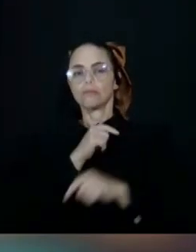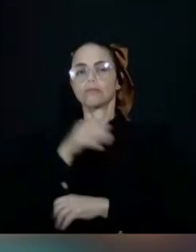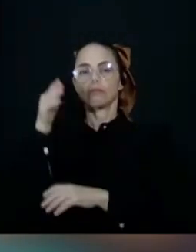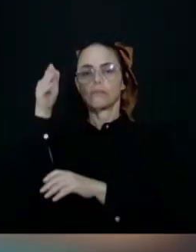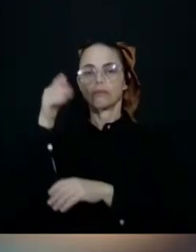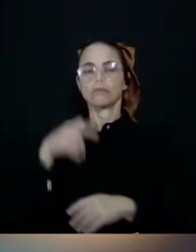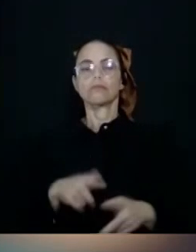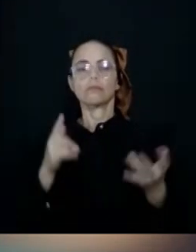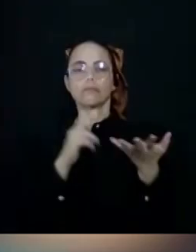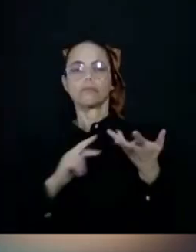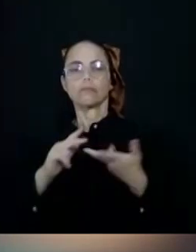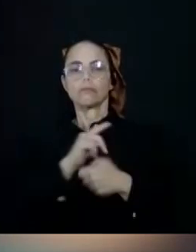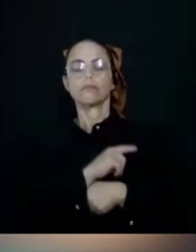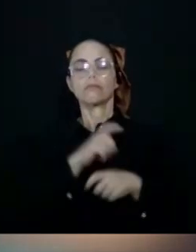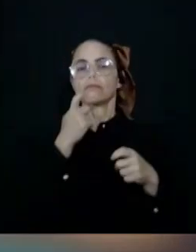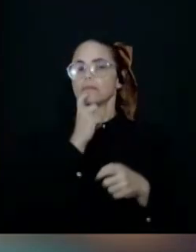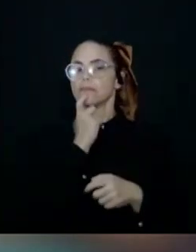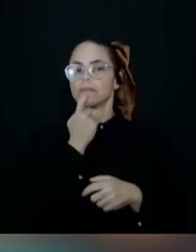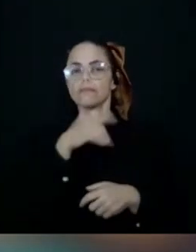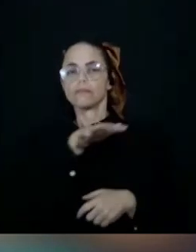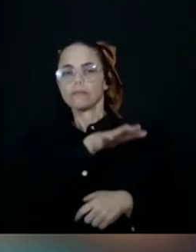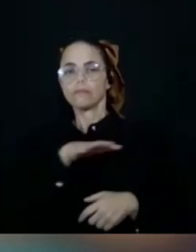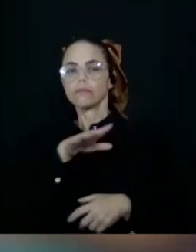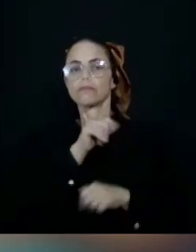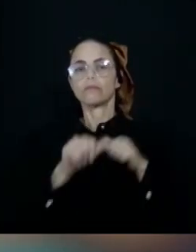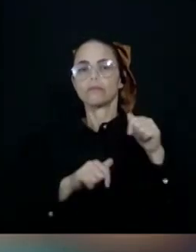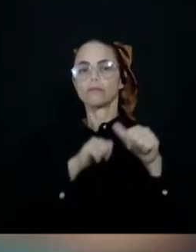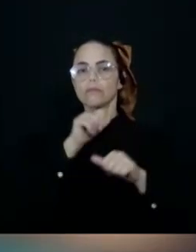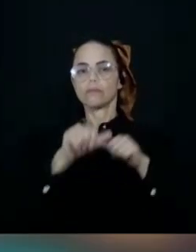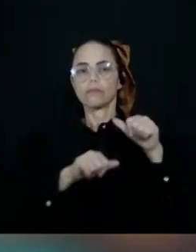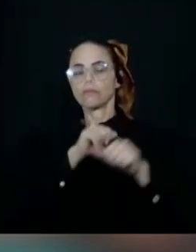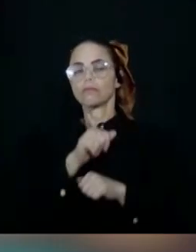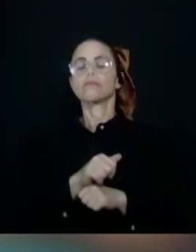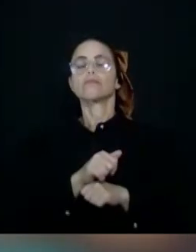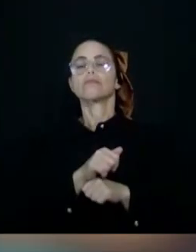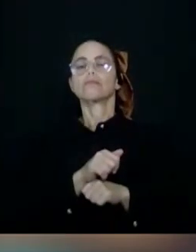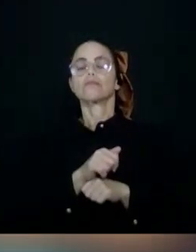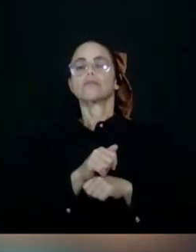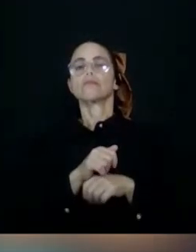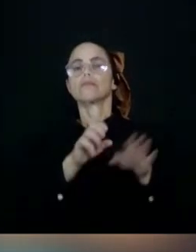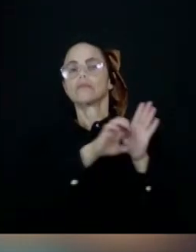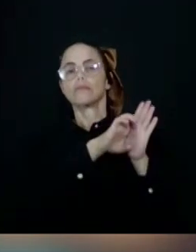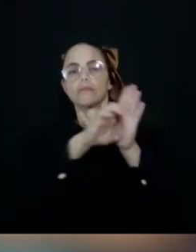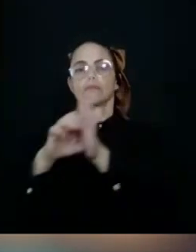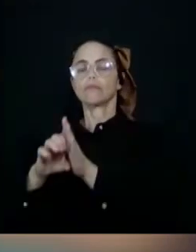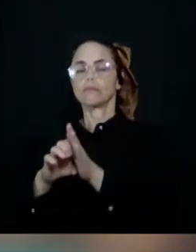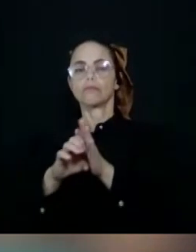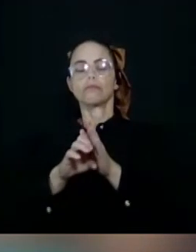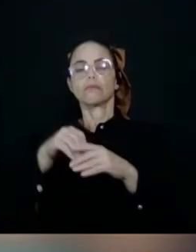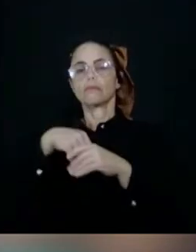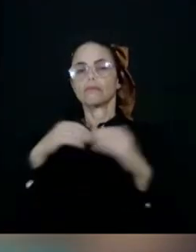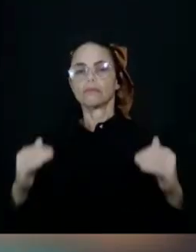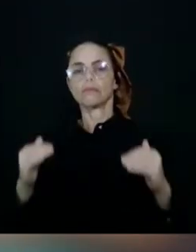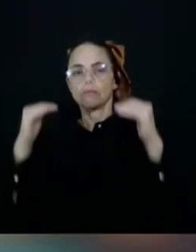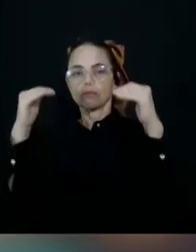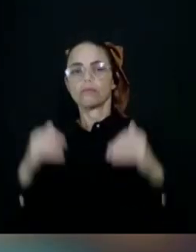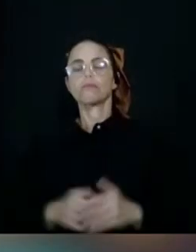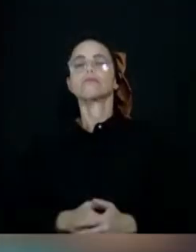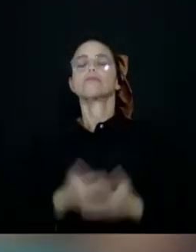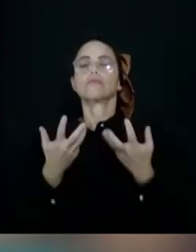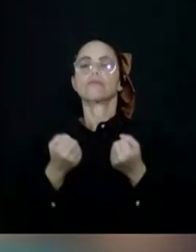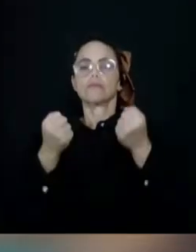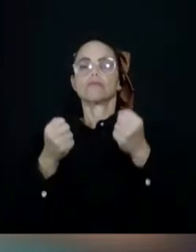de Campinas e região se transformou em um marco. Ele não apenas ocupou um cargo, ele assumiu uma